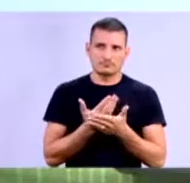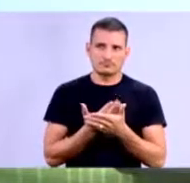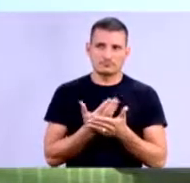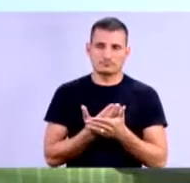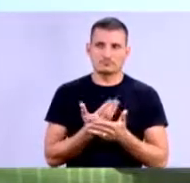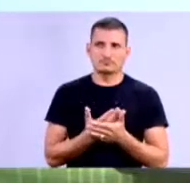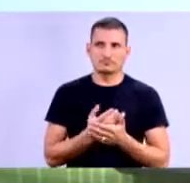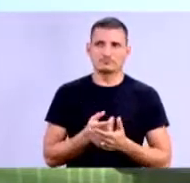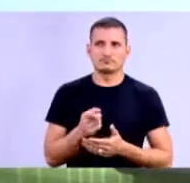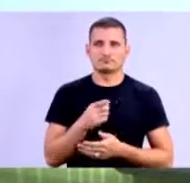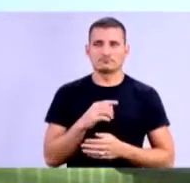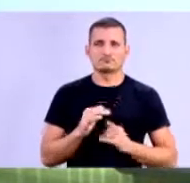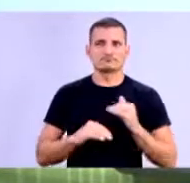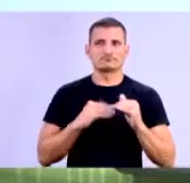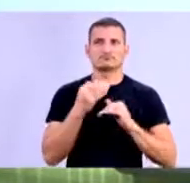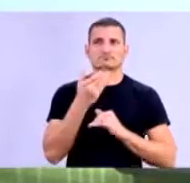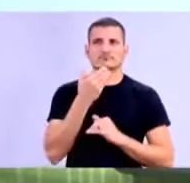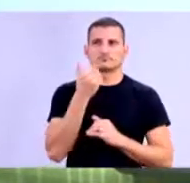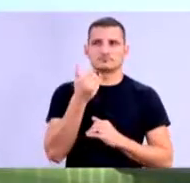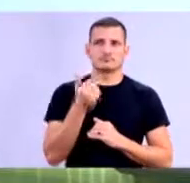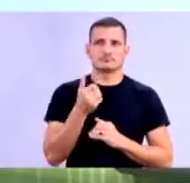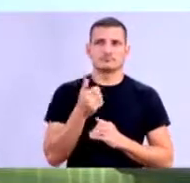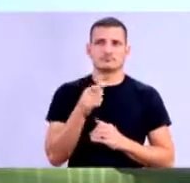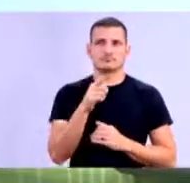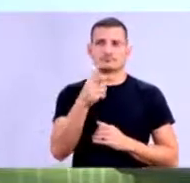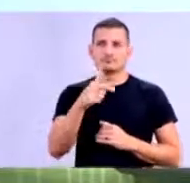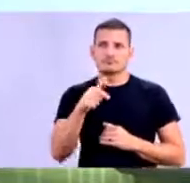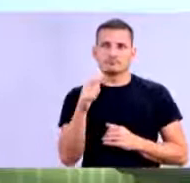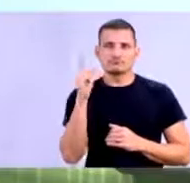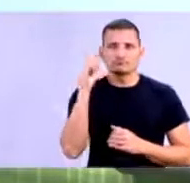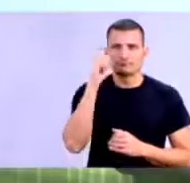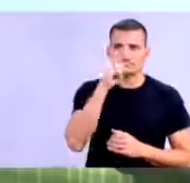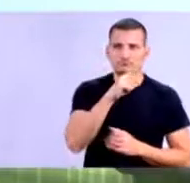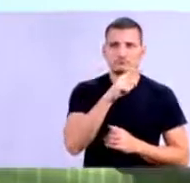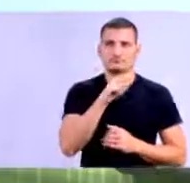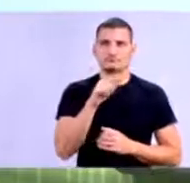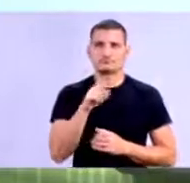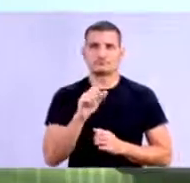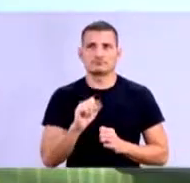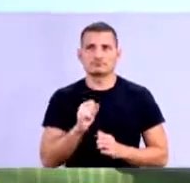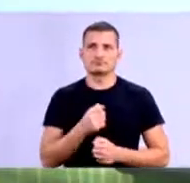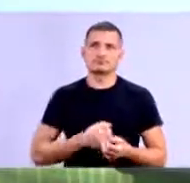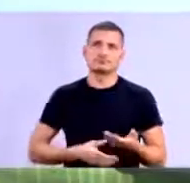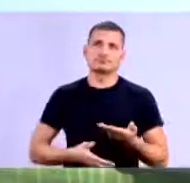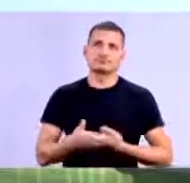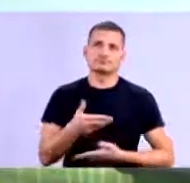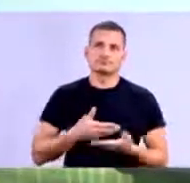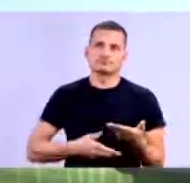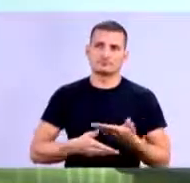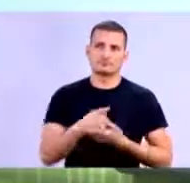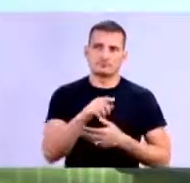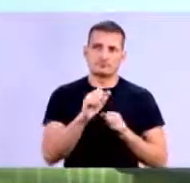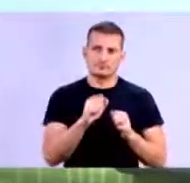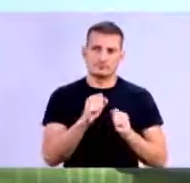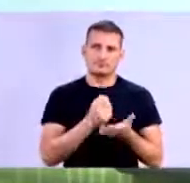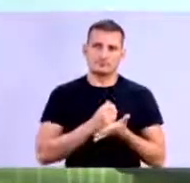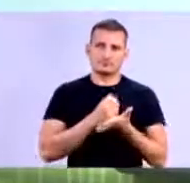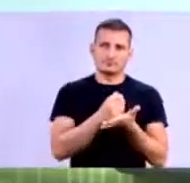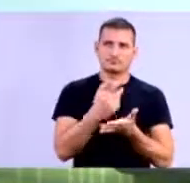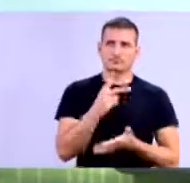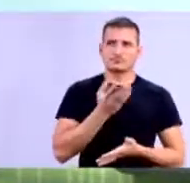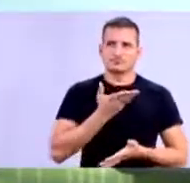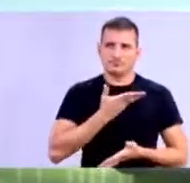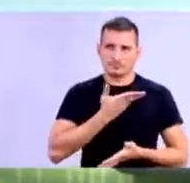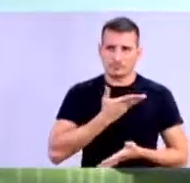você produza melhor, para que você não tenha dificuldade, para que você possa interagir, para que você possa cooperar com o teu